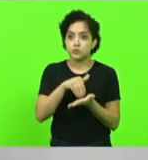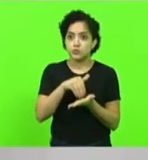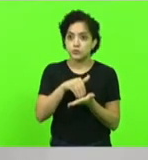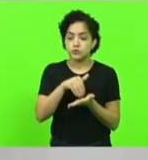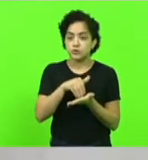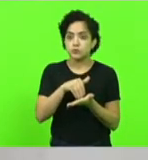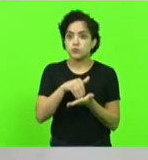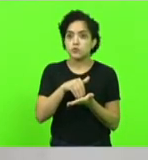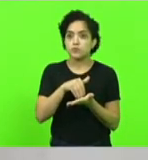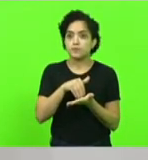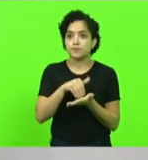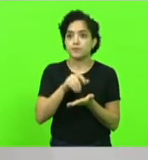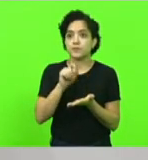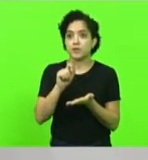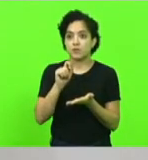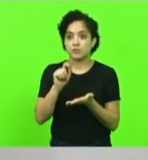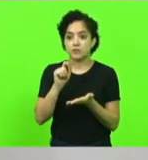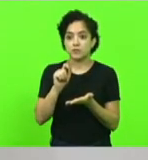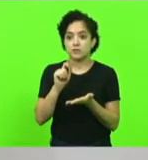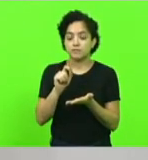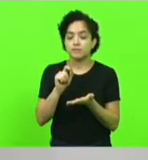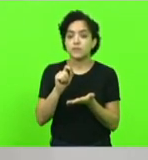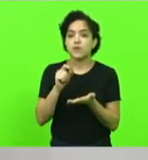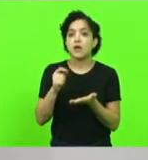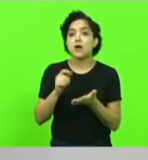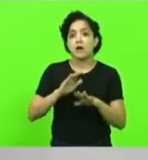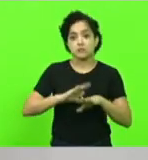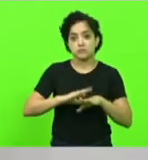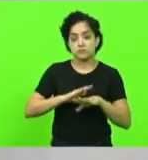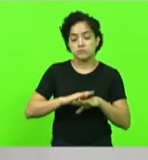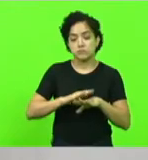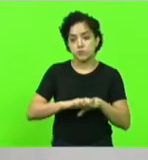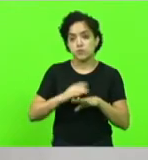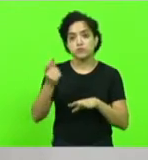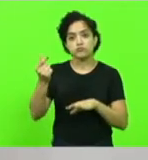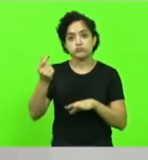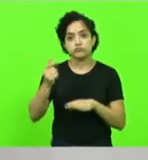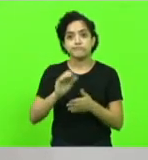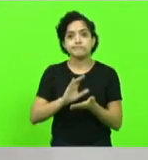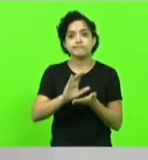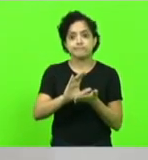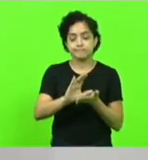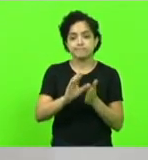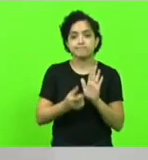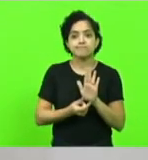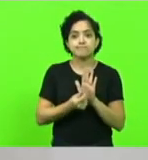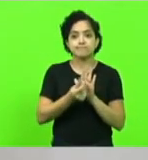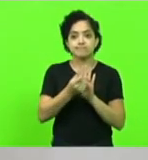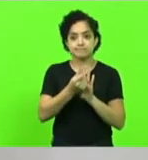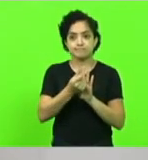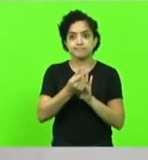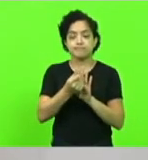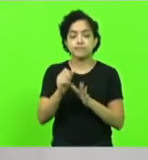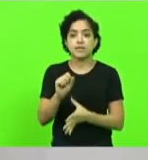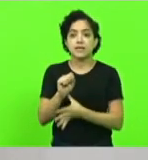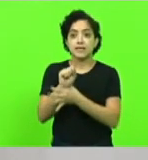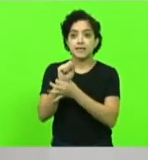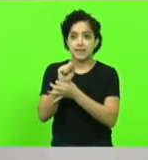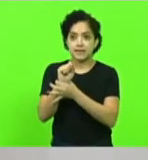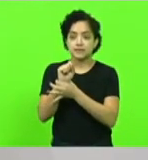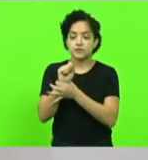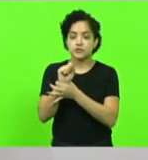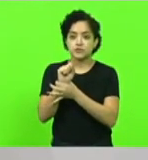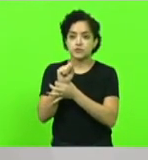Casa, emendas de nossa autoria no Orçamento Público do Estado, para que nós possamos ter garantida,